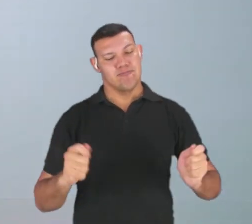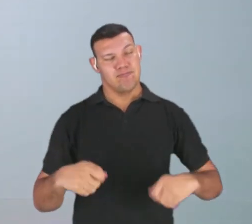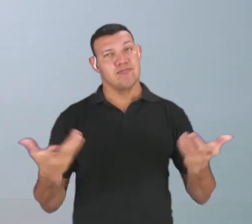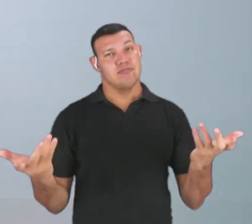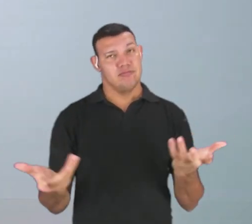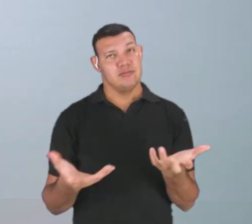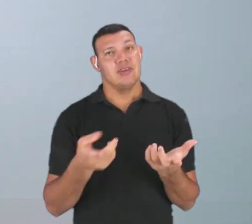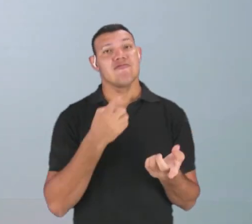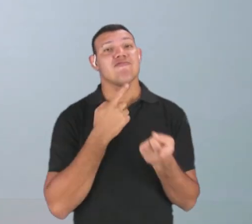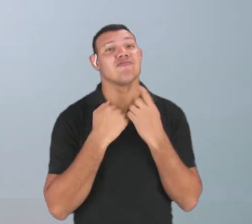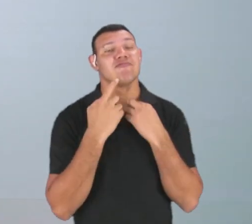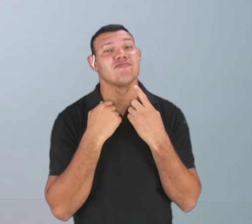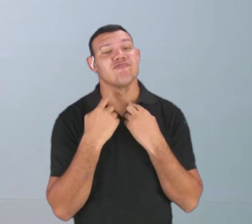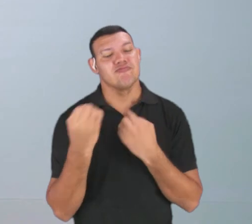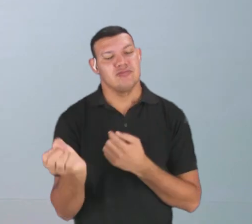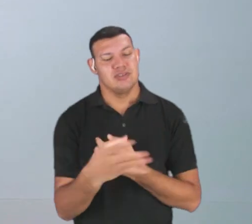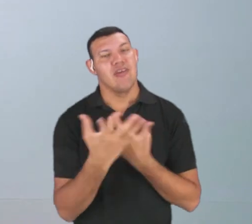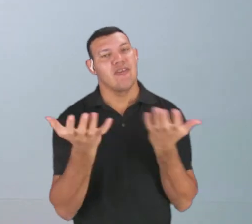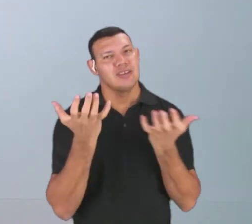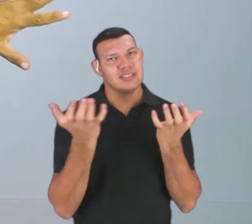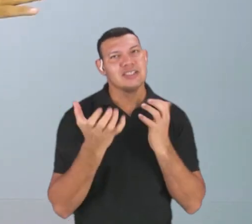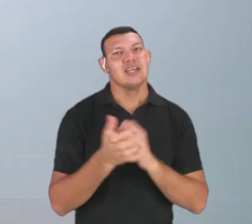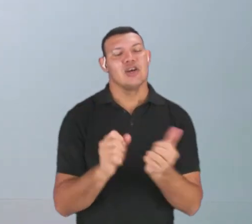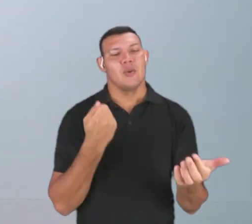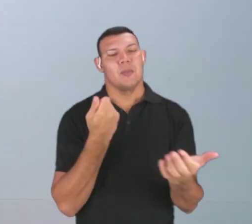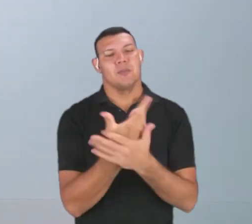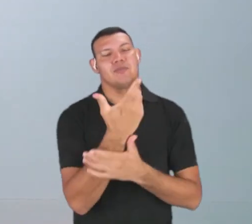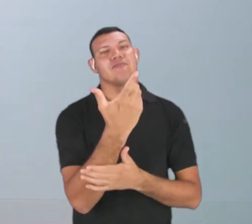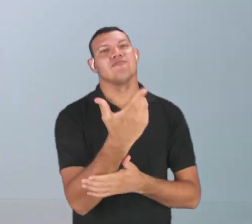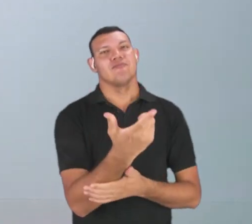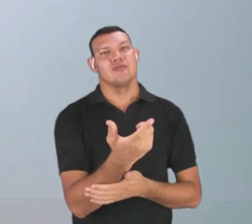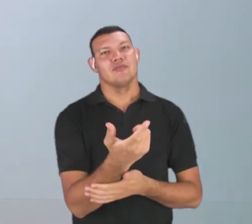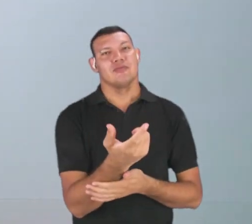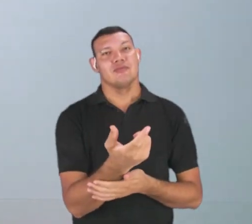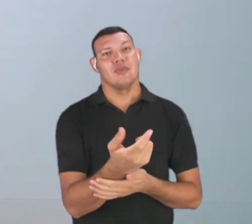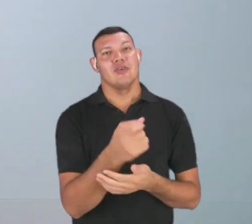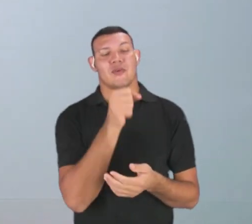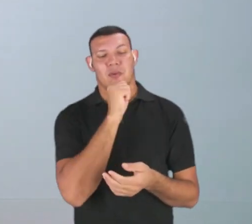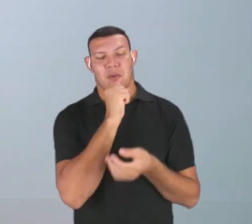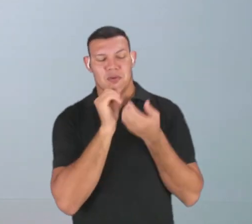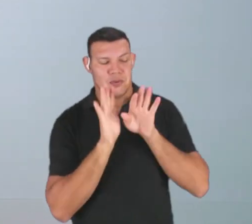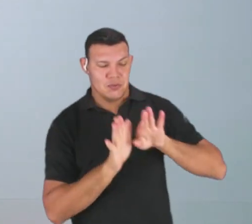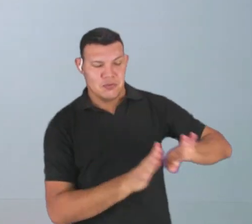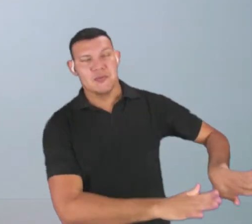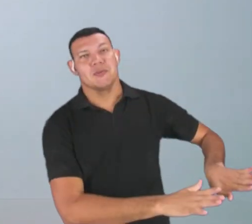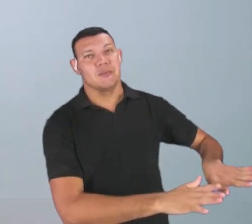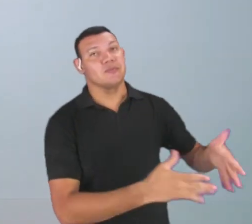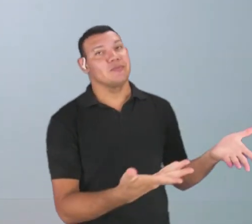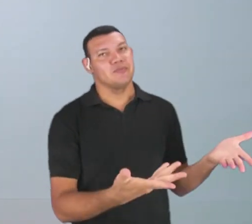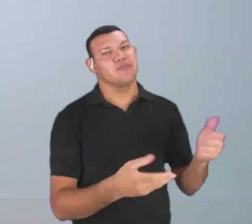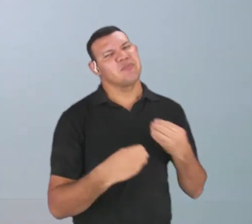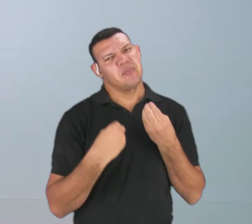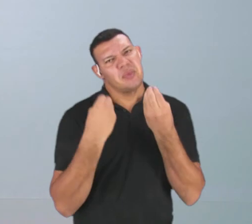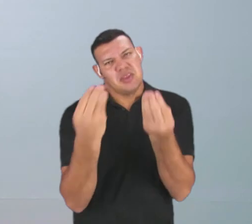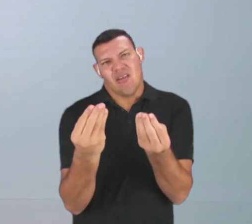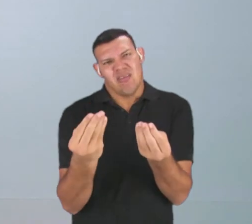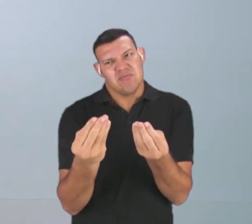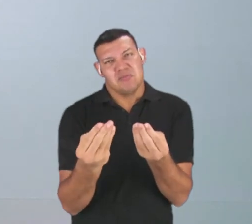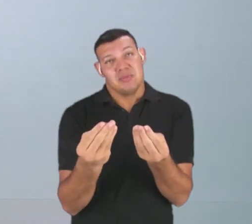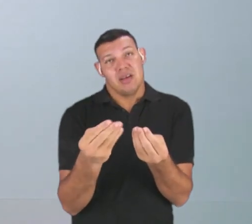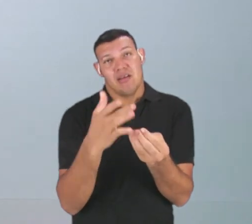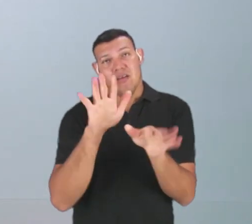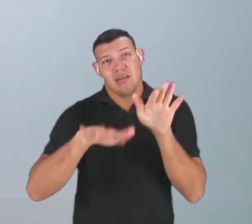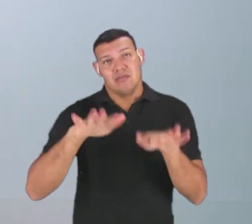a vontade de ter algo novo, compram outro e deixam esse aí de lado. Ou dão, ou joga fora.